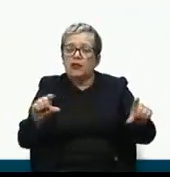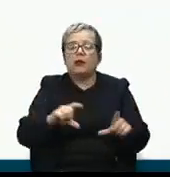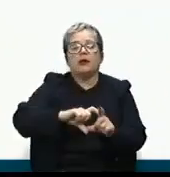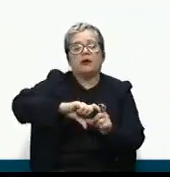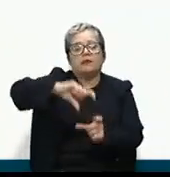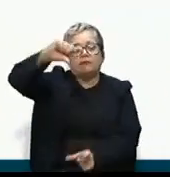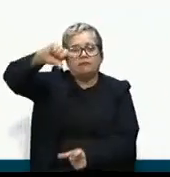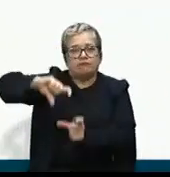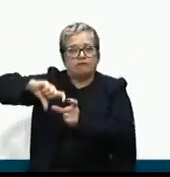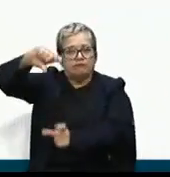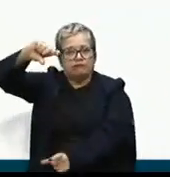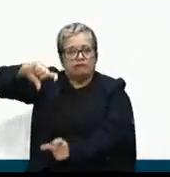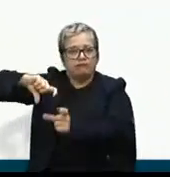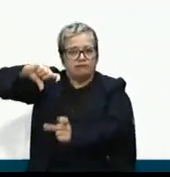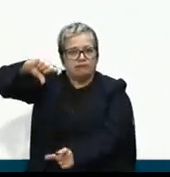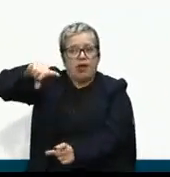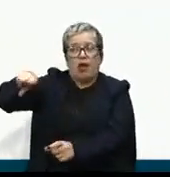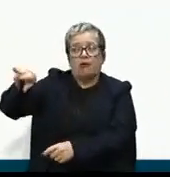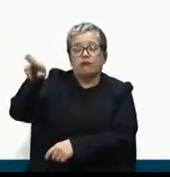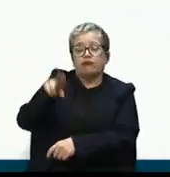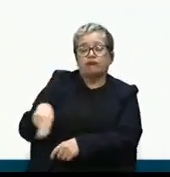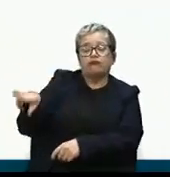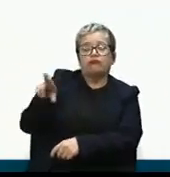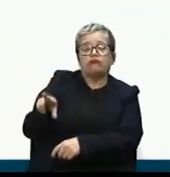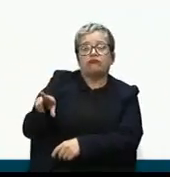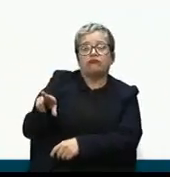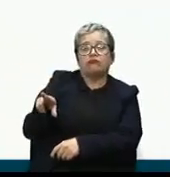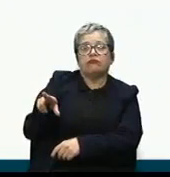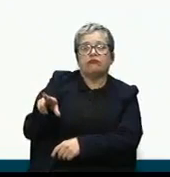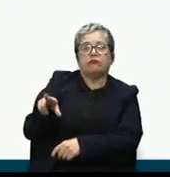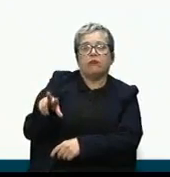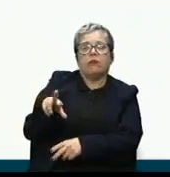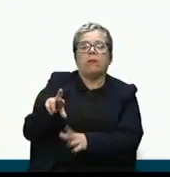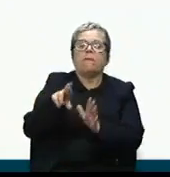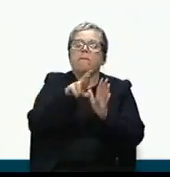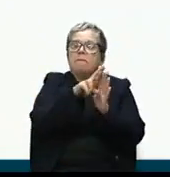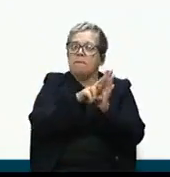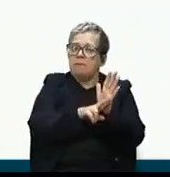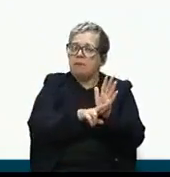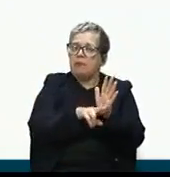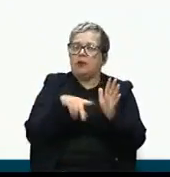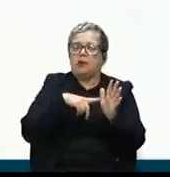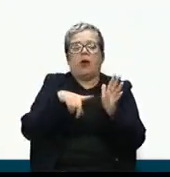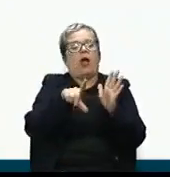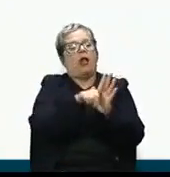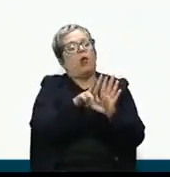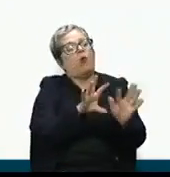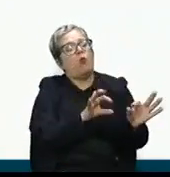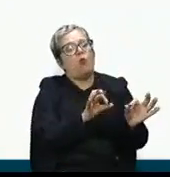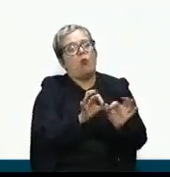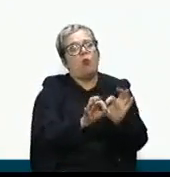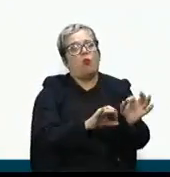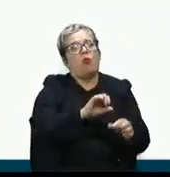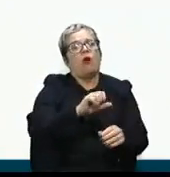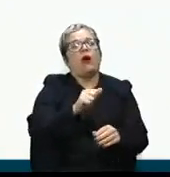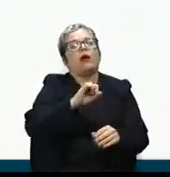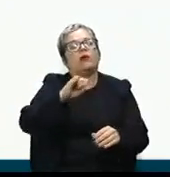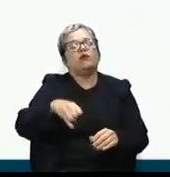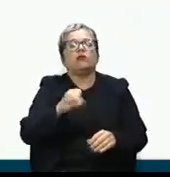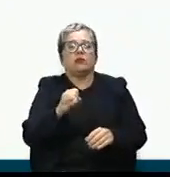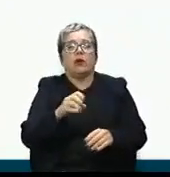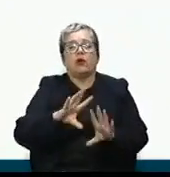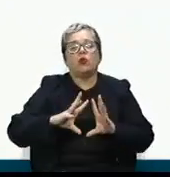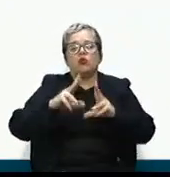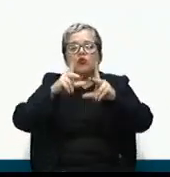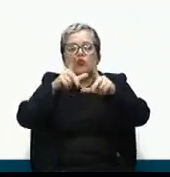coluna. E então, eu apliquei aqui a regra que foi dada, a lei de formação, a IJ igual I mais J em